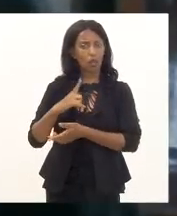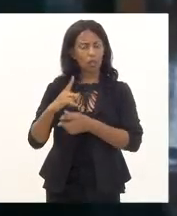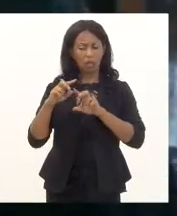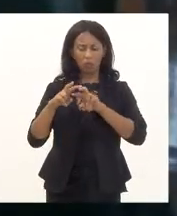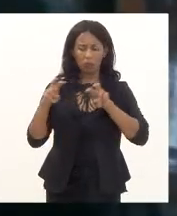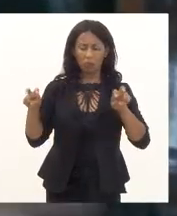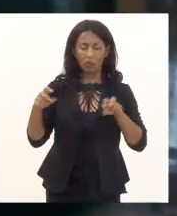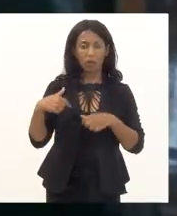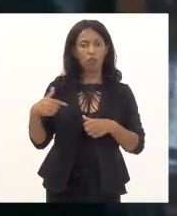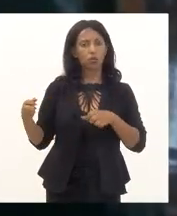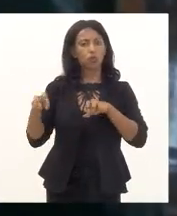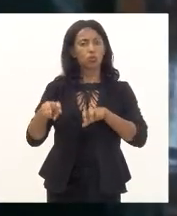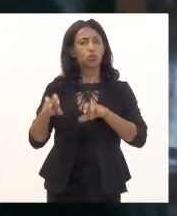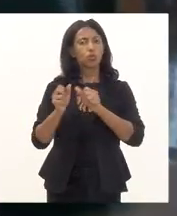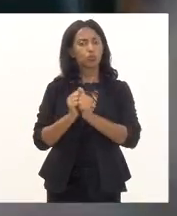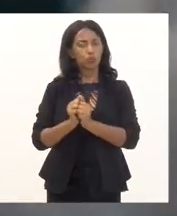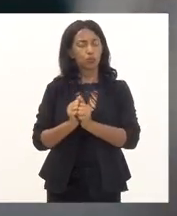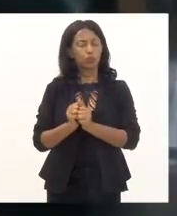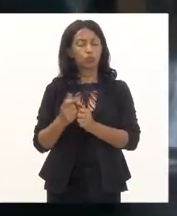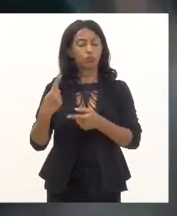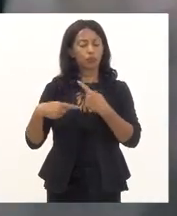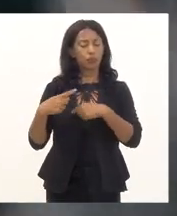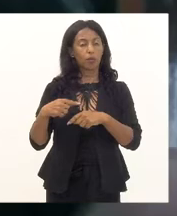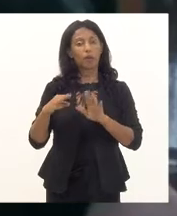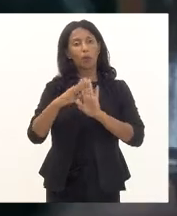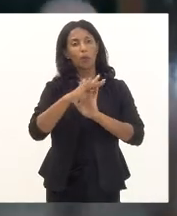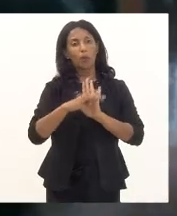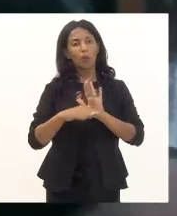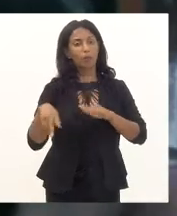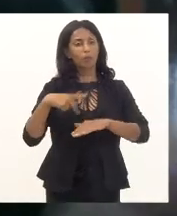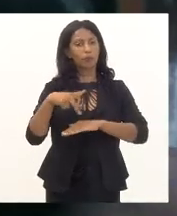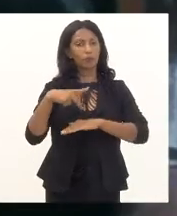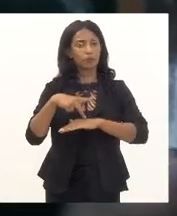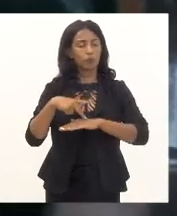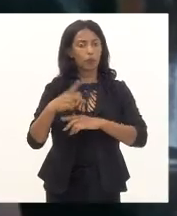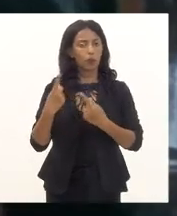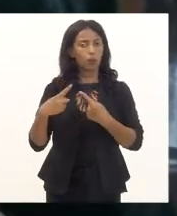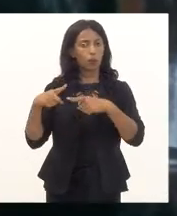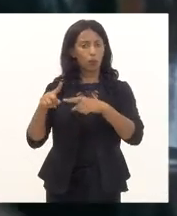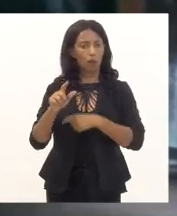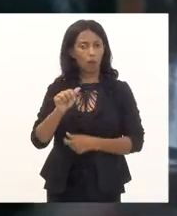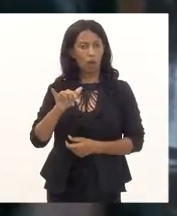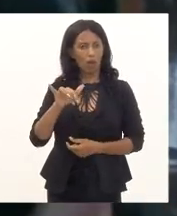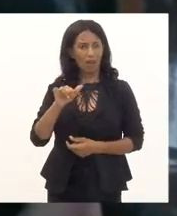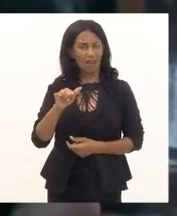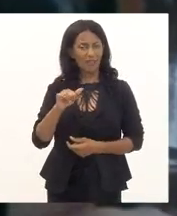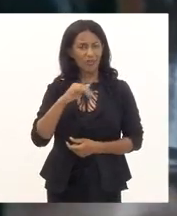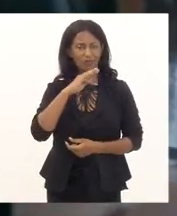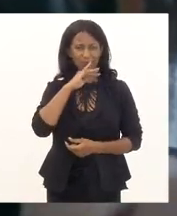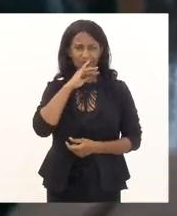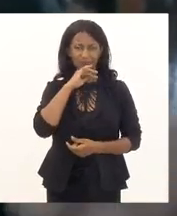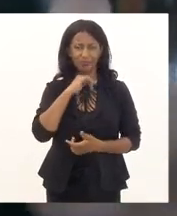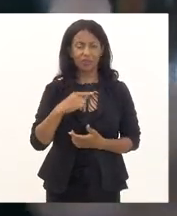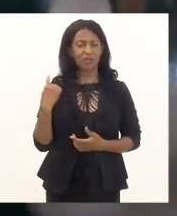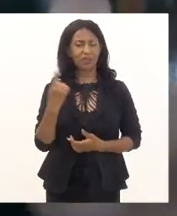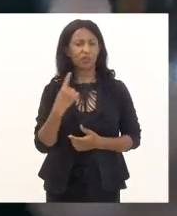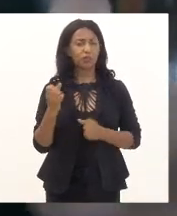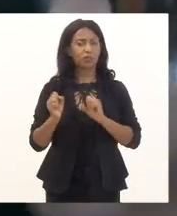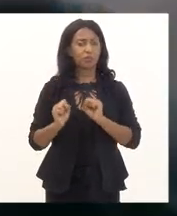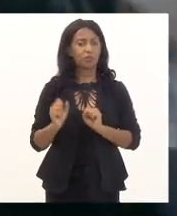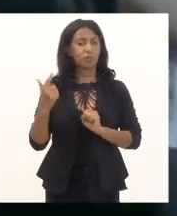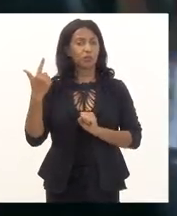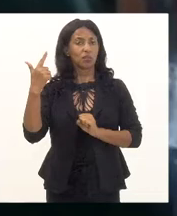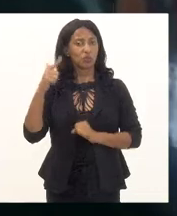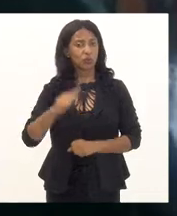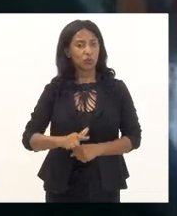conosco. Mas então, voltando, o Programa Nacional de Combate à AIDS anda mal das pernas e nós podemos ter